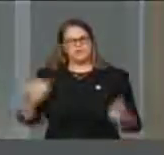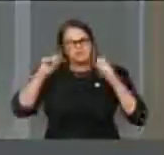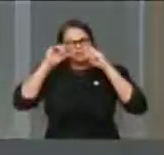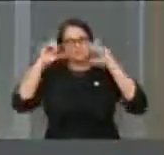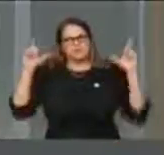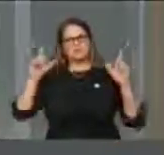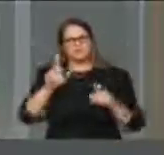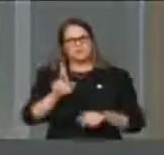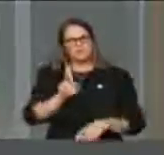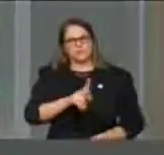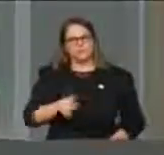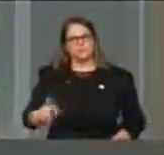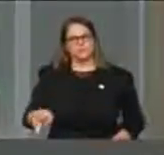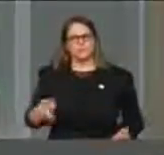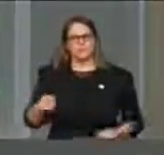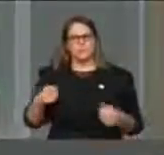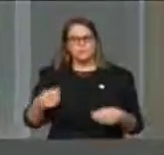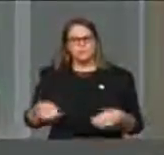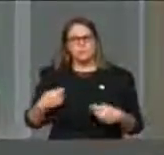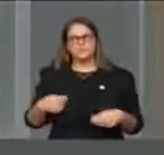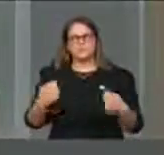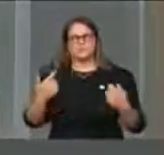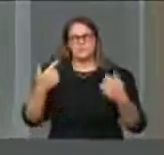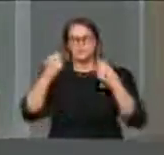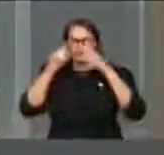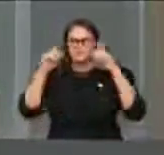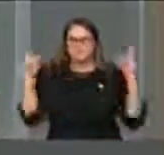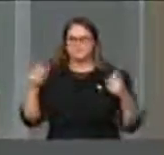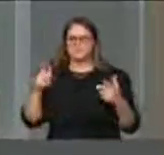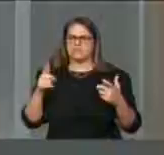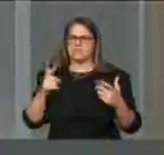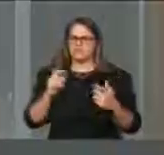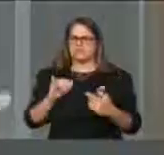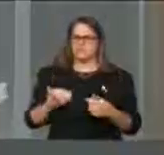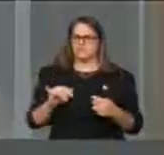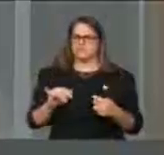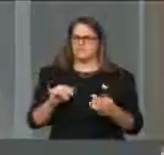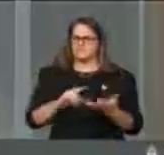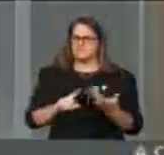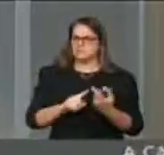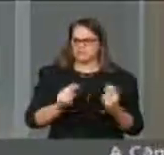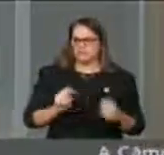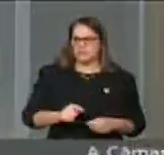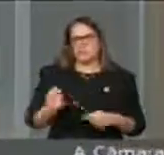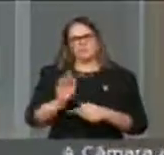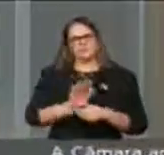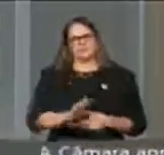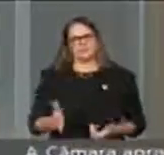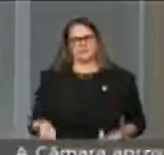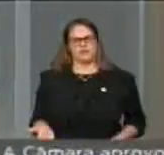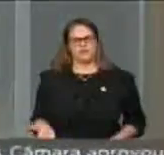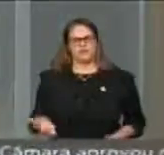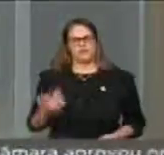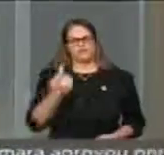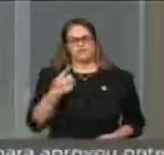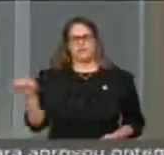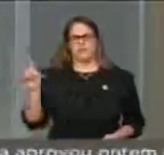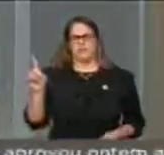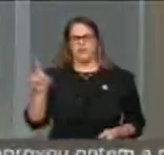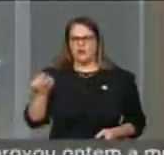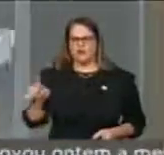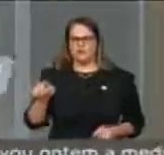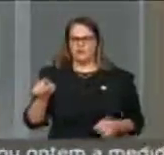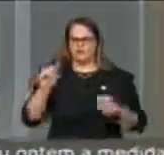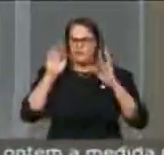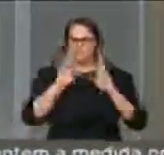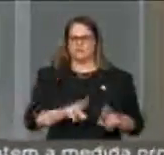tente sim, sensível sendo, atendendo o que for possível, as reivindicações dos nossos professores. Não os desrespeitem diariamente,